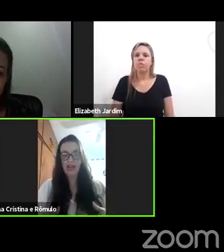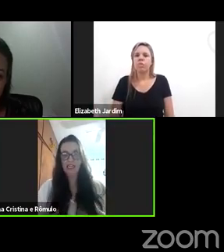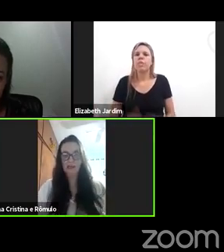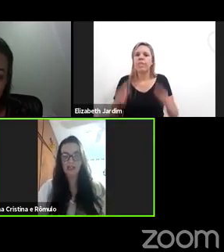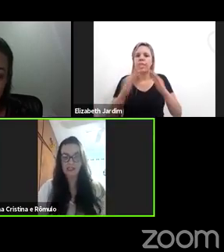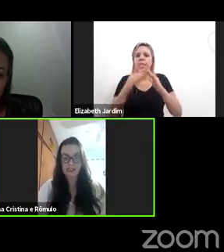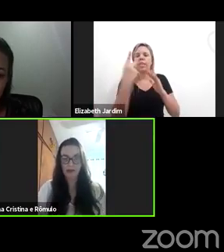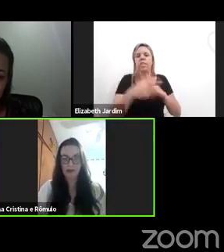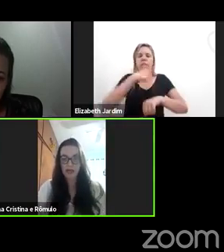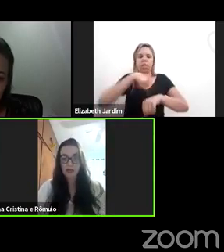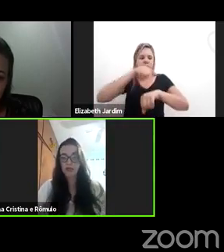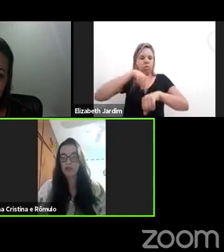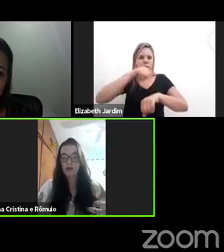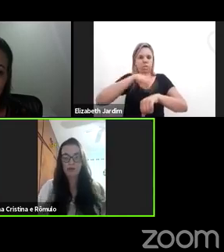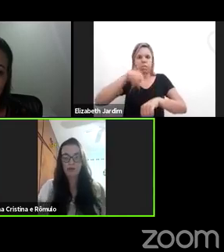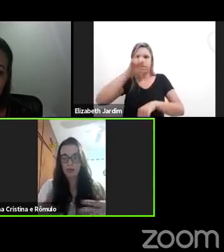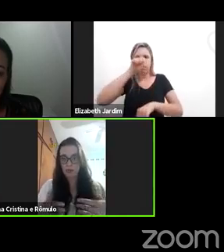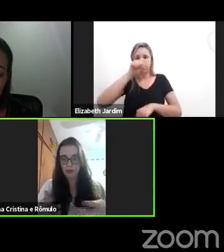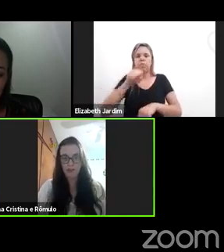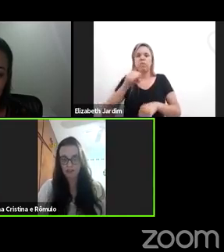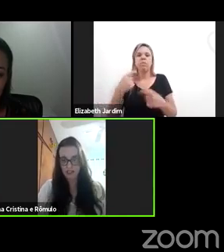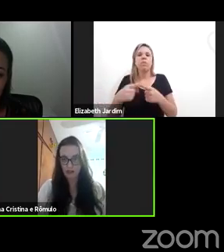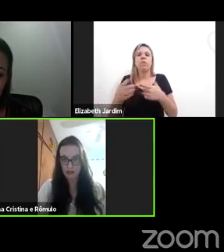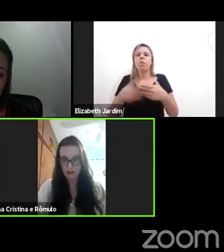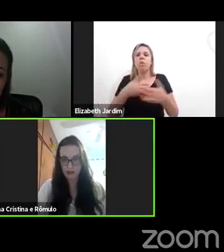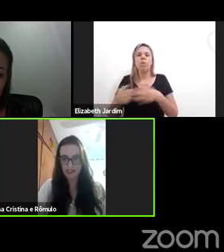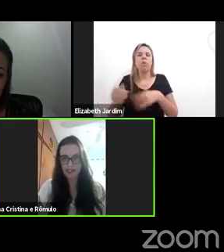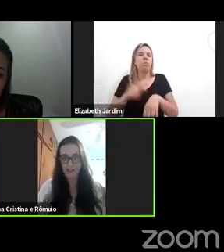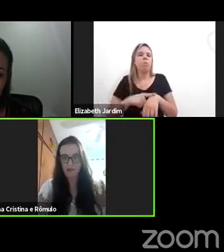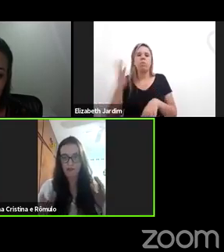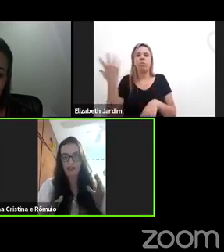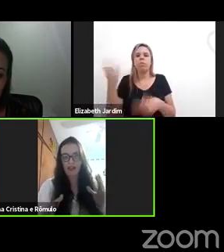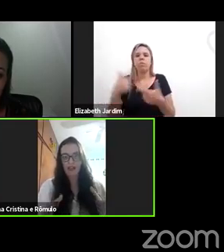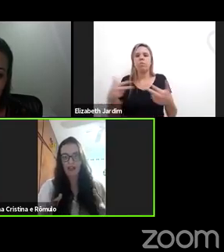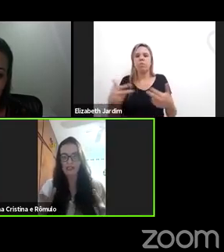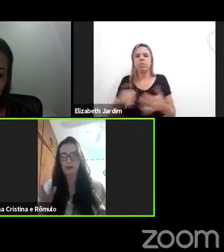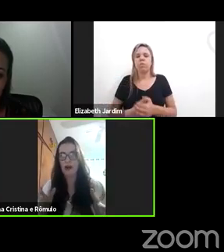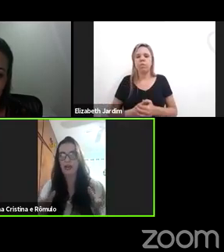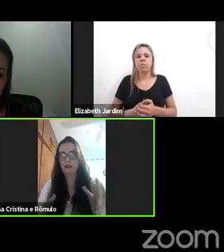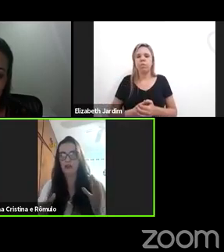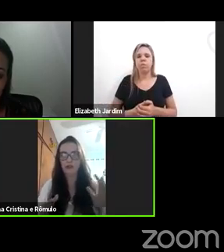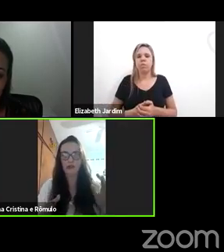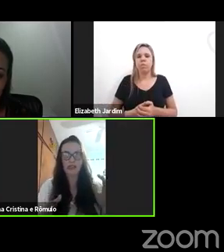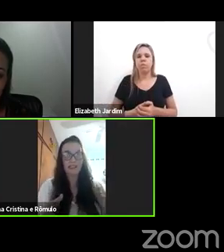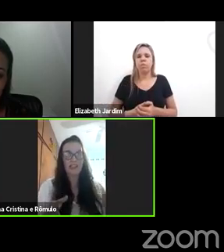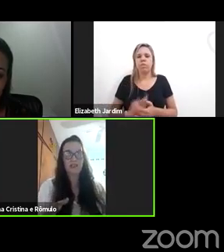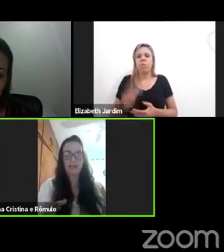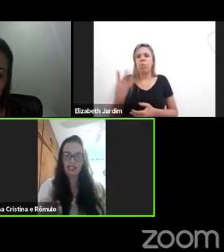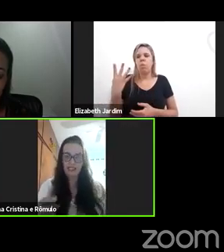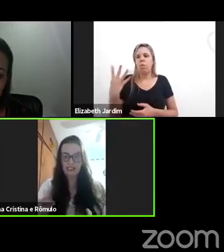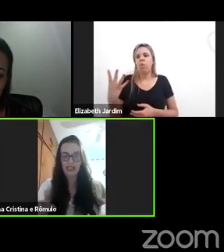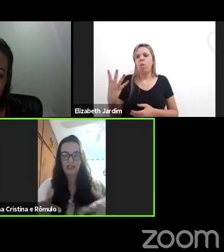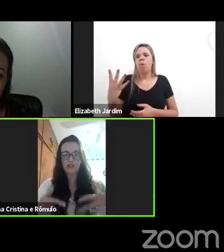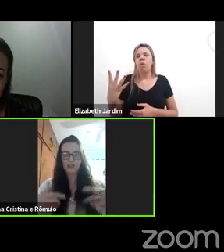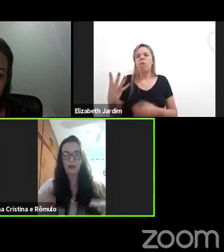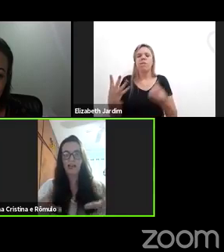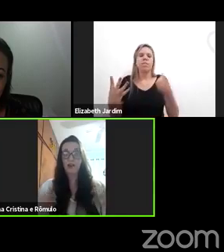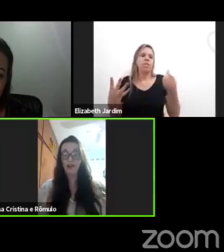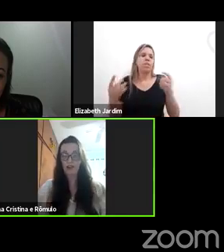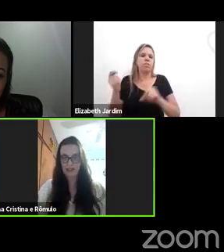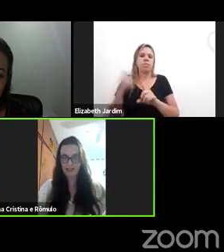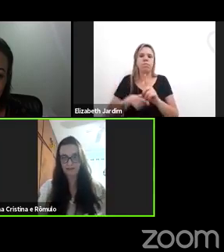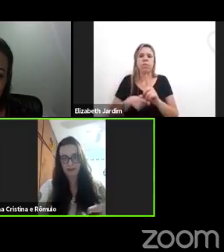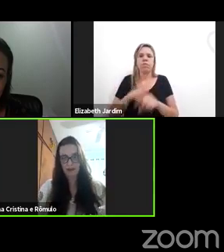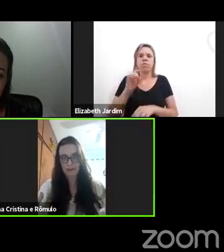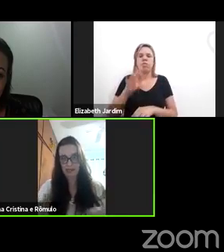cronômetro, a respiração, porque a qualquer momento poderia acontecer alguma coisa, né? Foram 4 a 6 meses só para